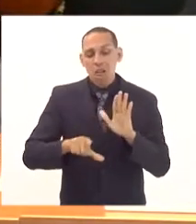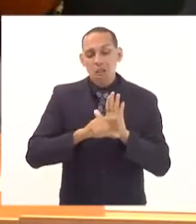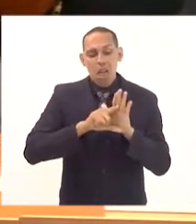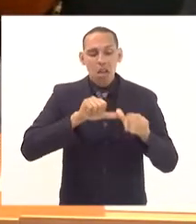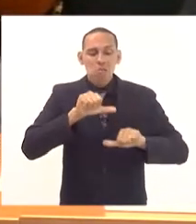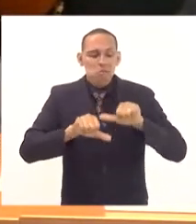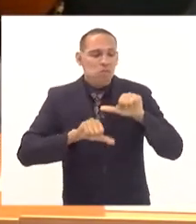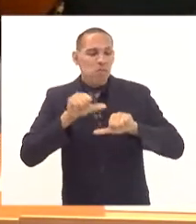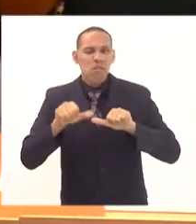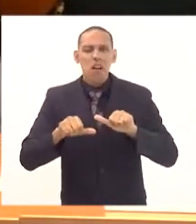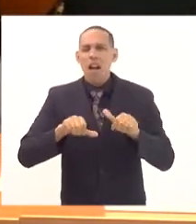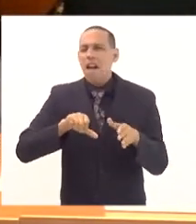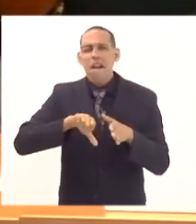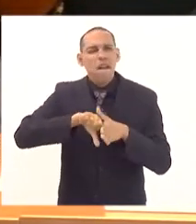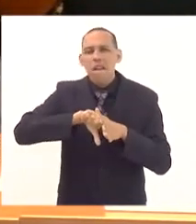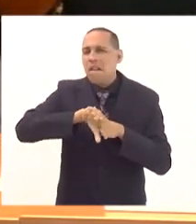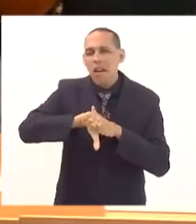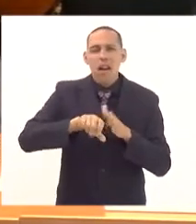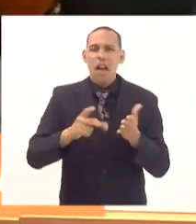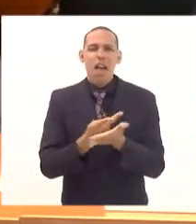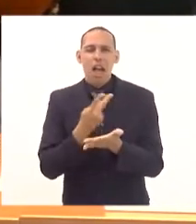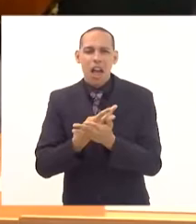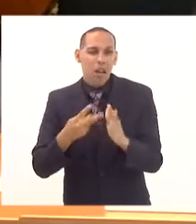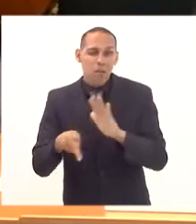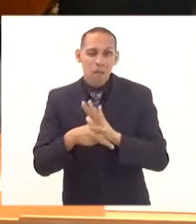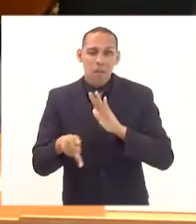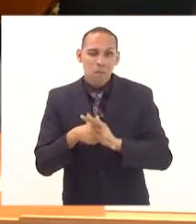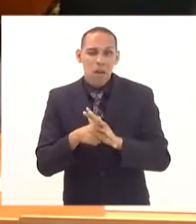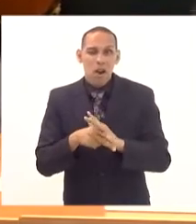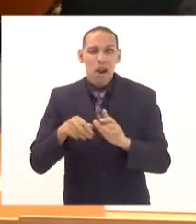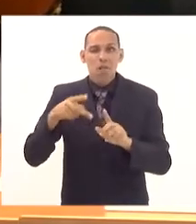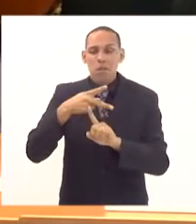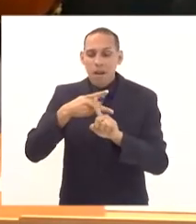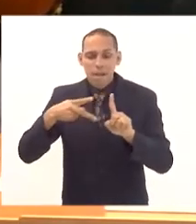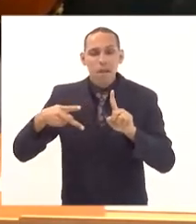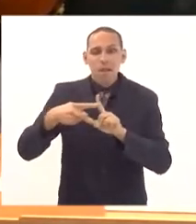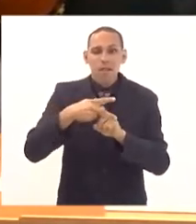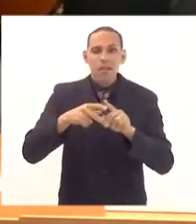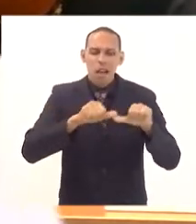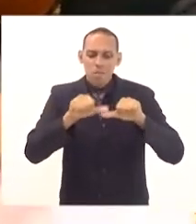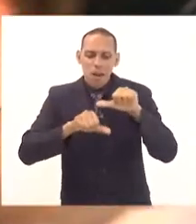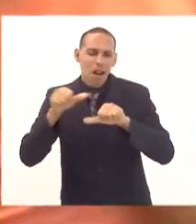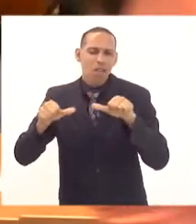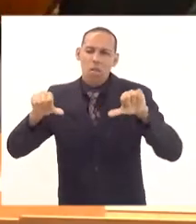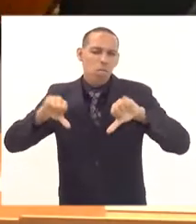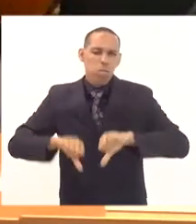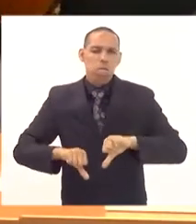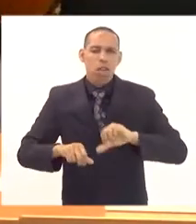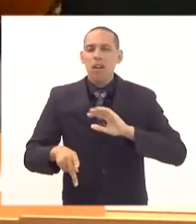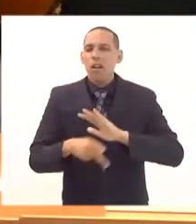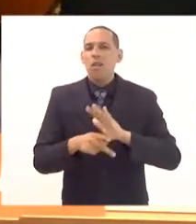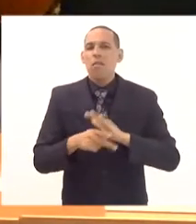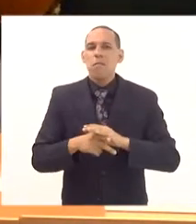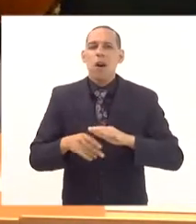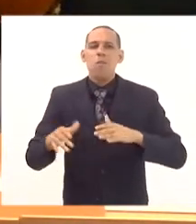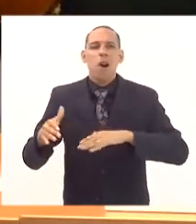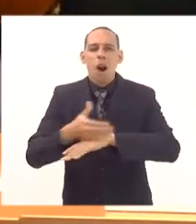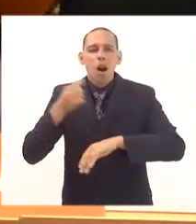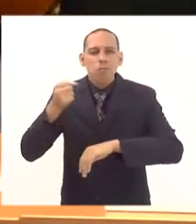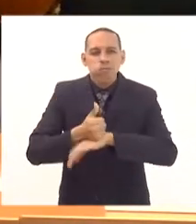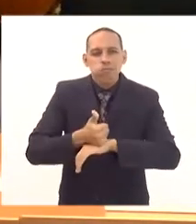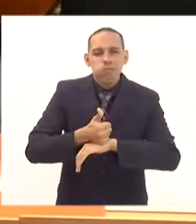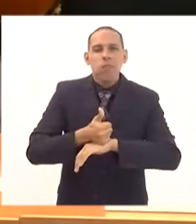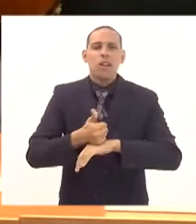alterada e moralmente pela reforma da previdência de forma da Previdência e do golpe institucional que começou